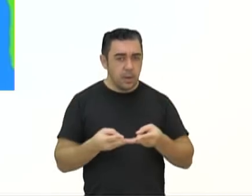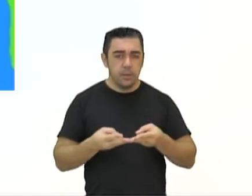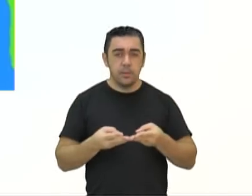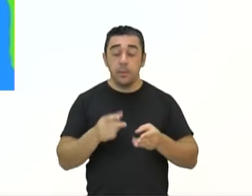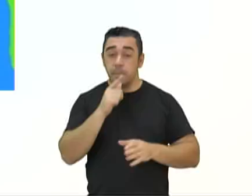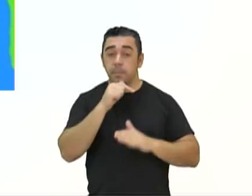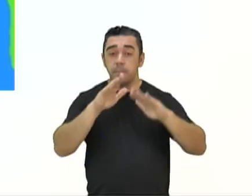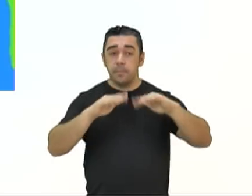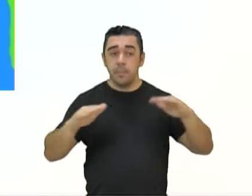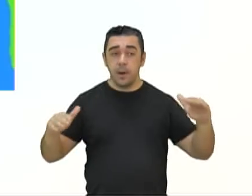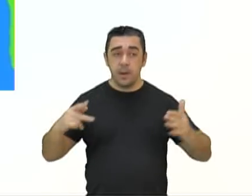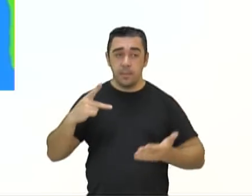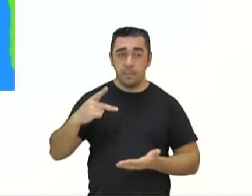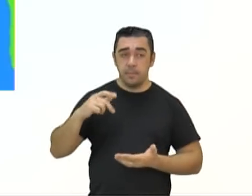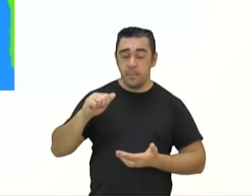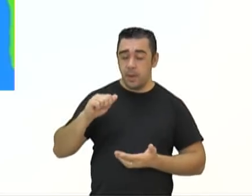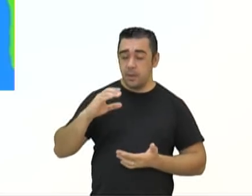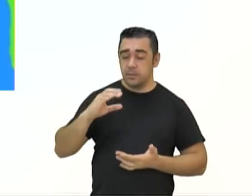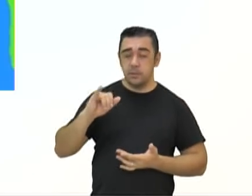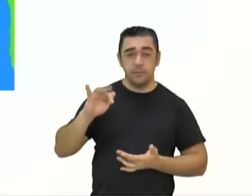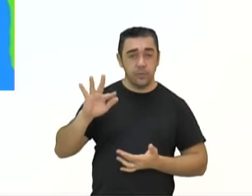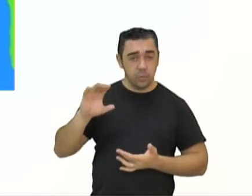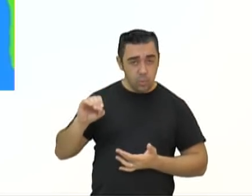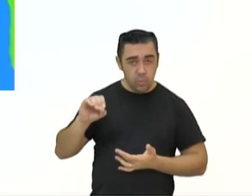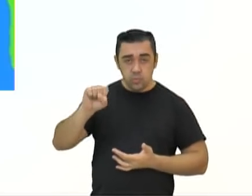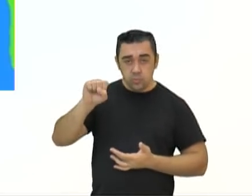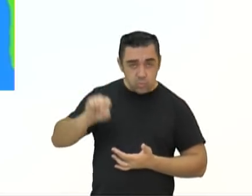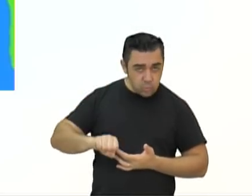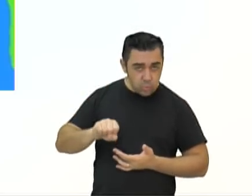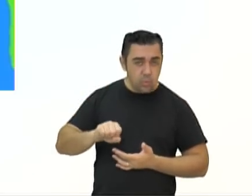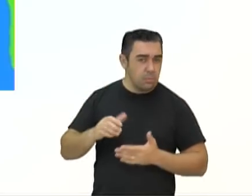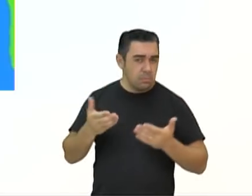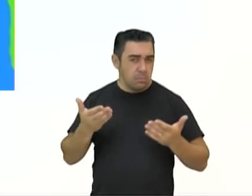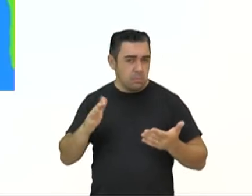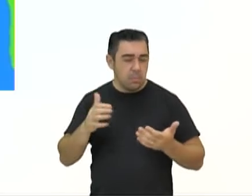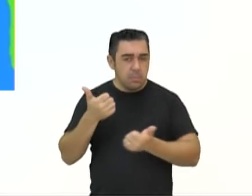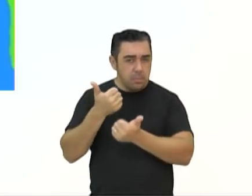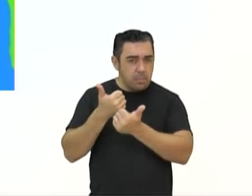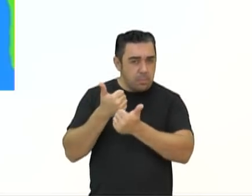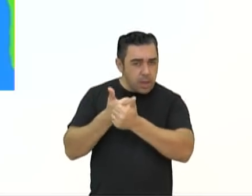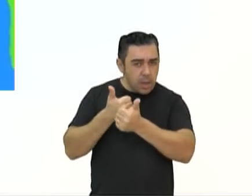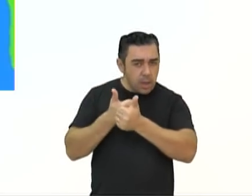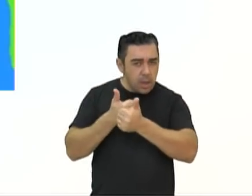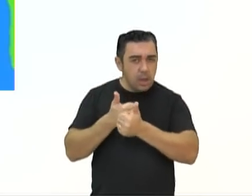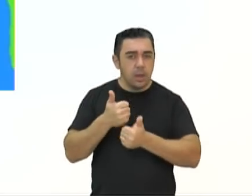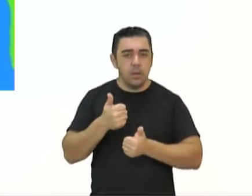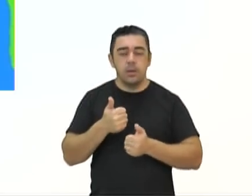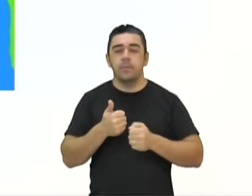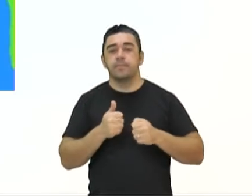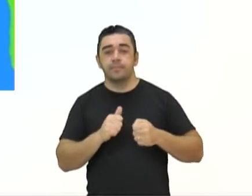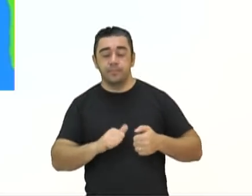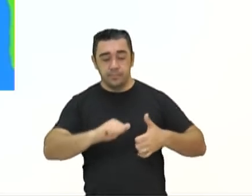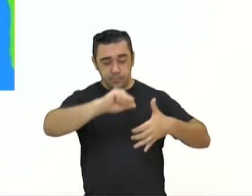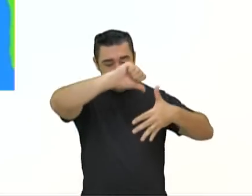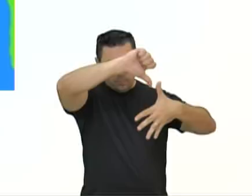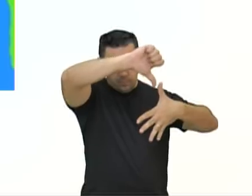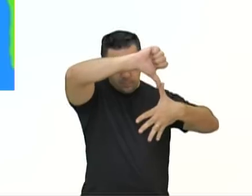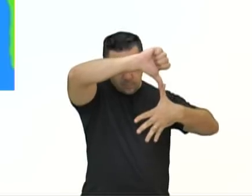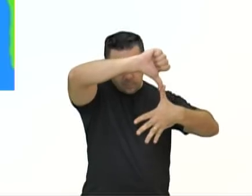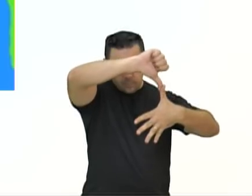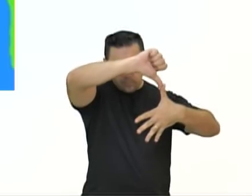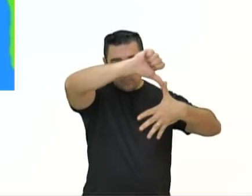Pacífico Sul, uma parte do Pacífico que fica entre ali a África, a América do Sul e